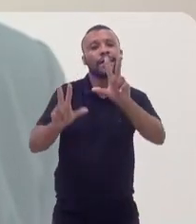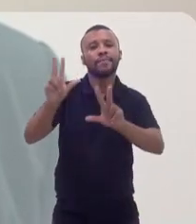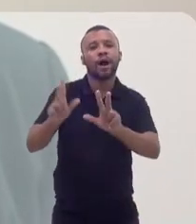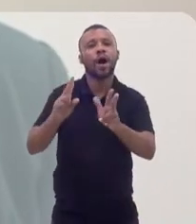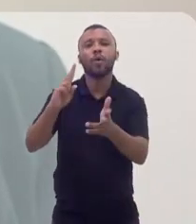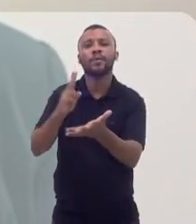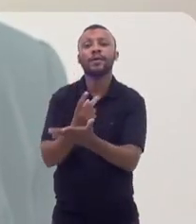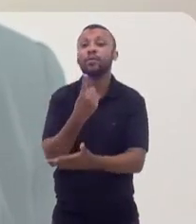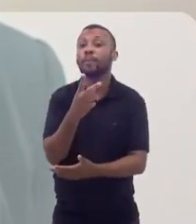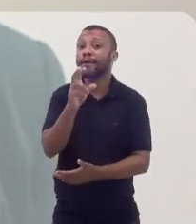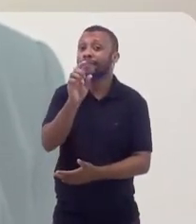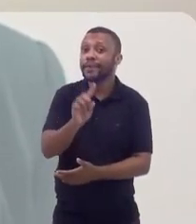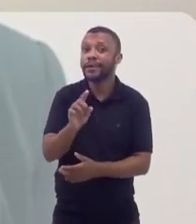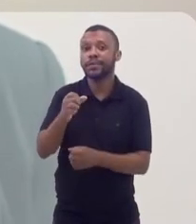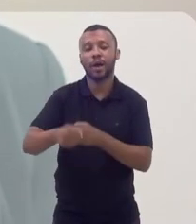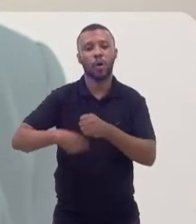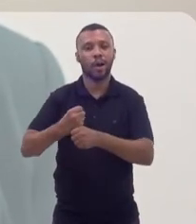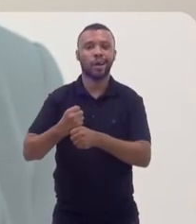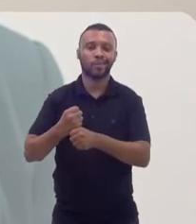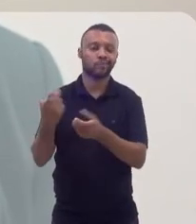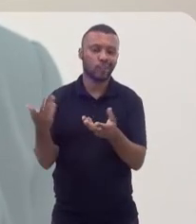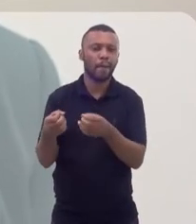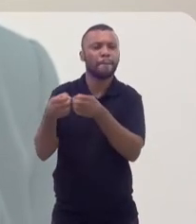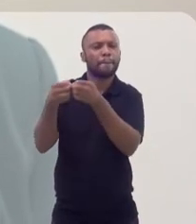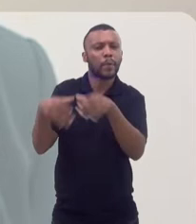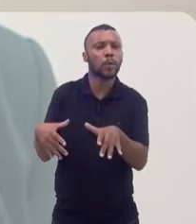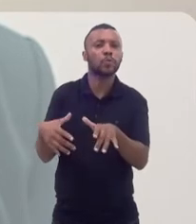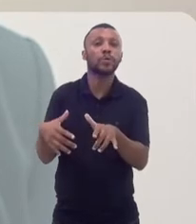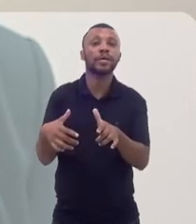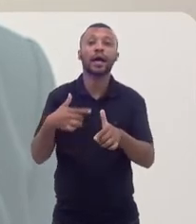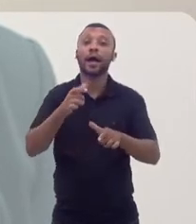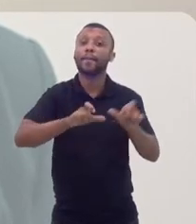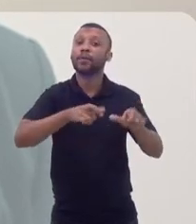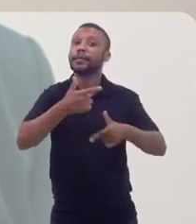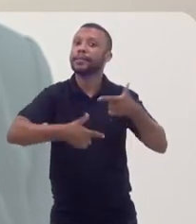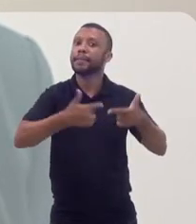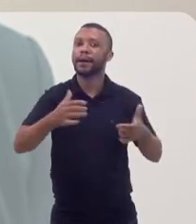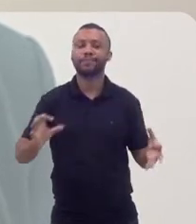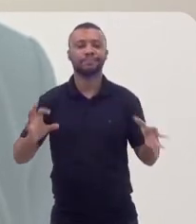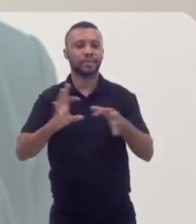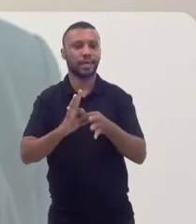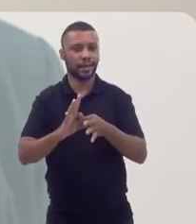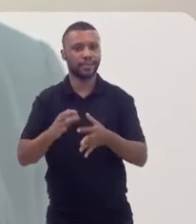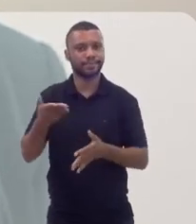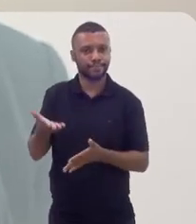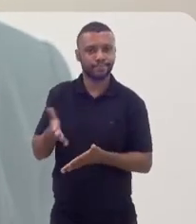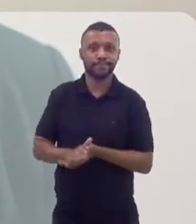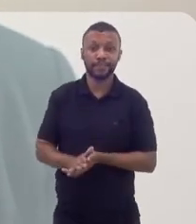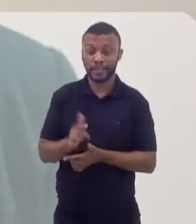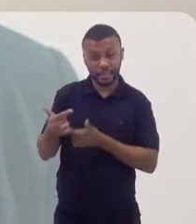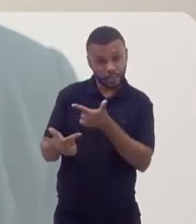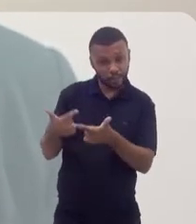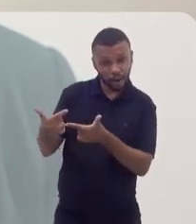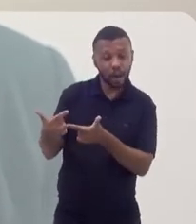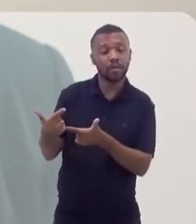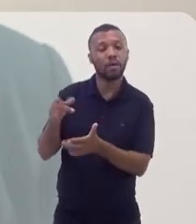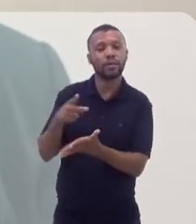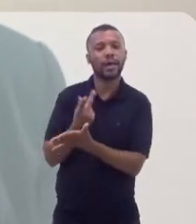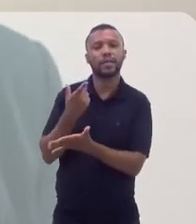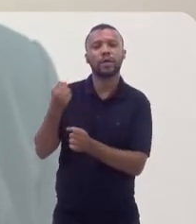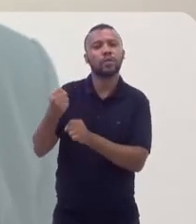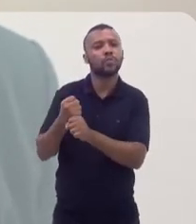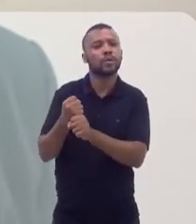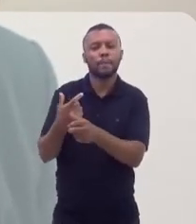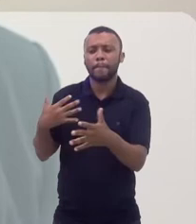carnaval acontece apenas uma vez ao ano, acaba prejudicando quem trabalha com essa atividade, já que essa é uma atividade que acontece ao